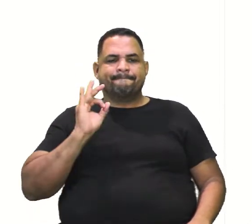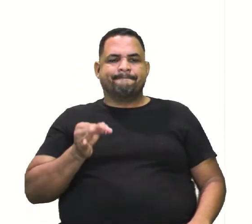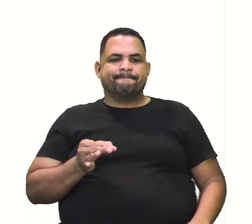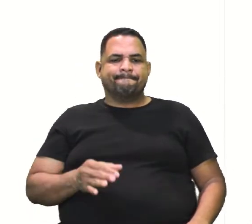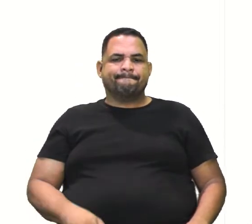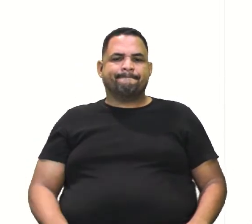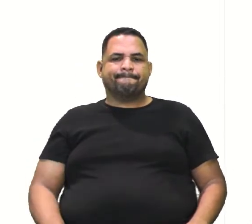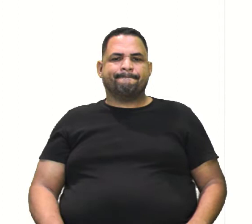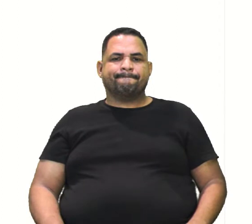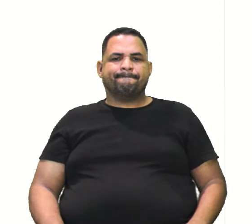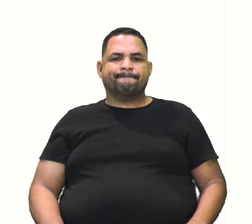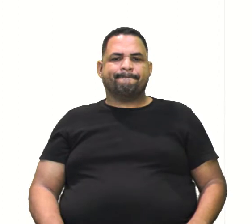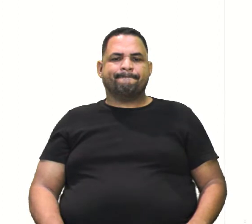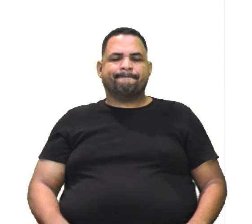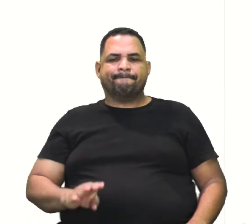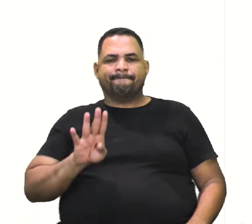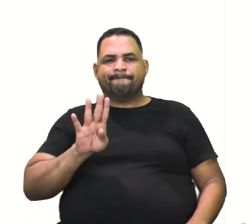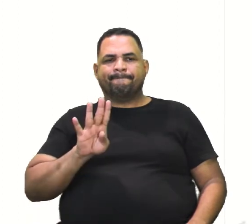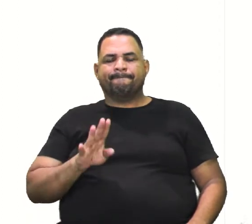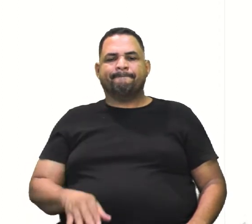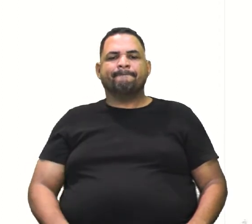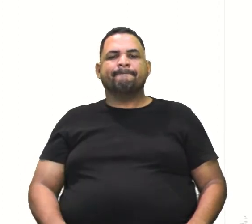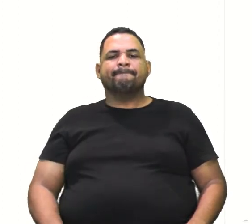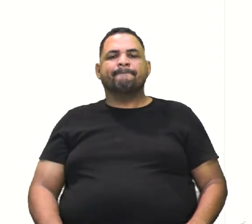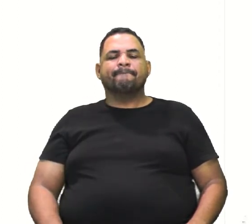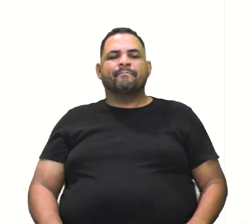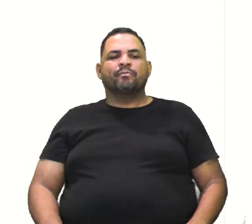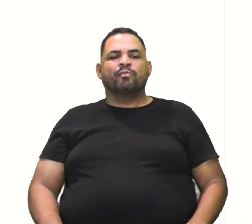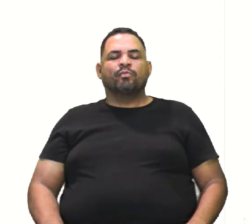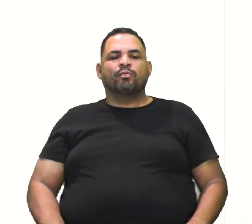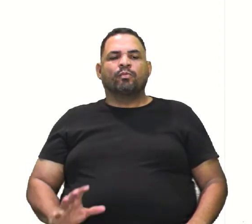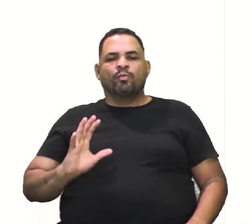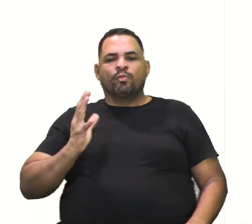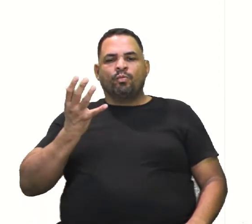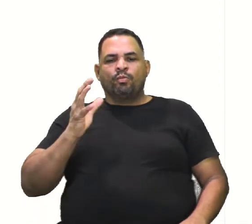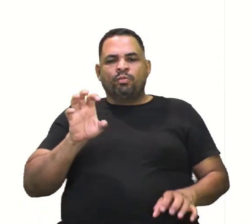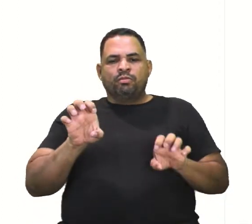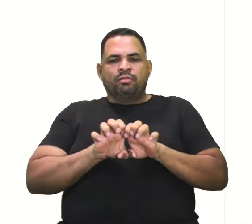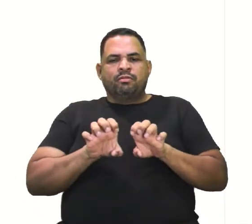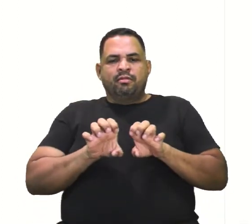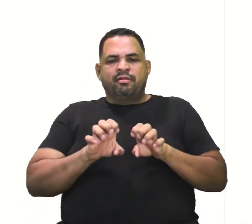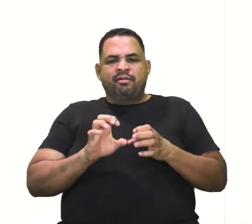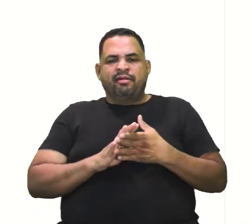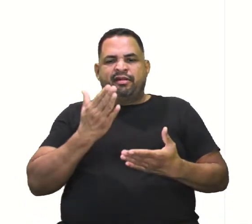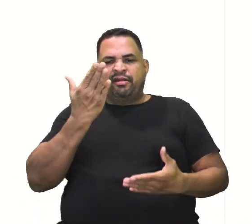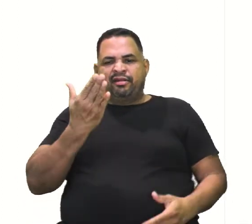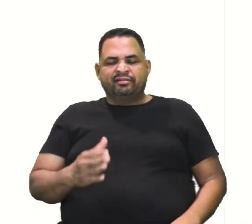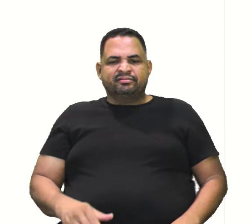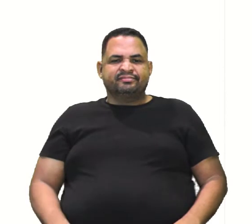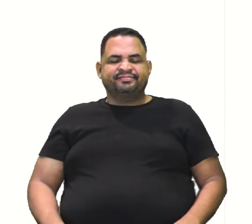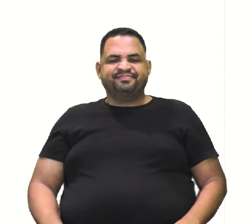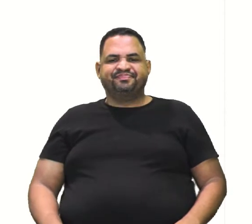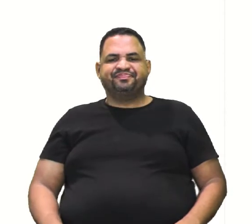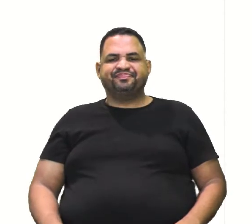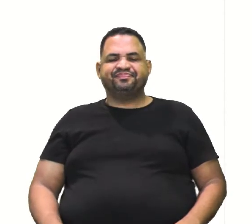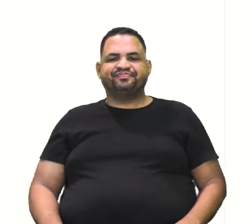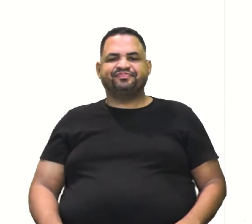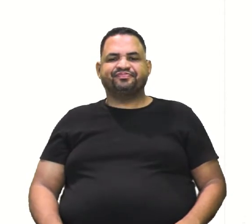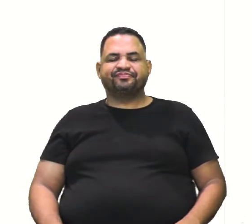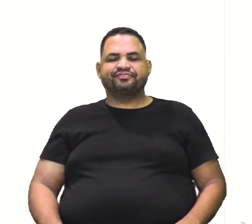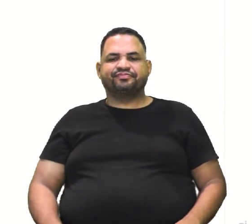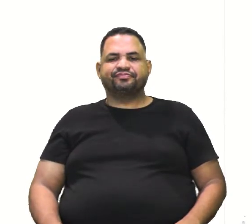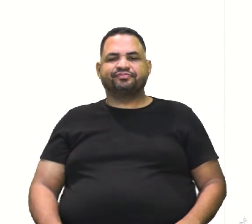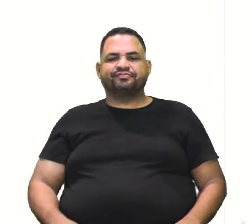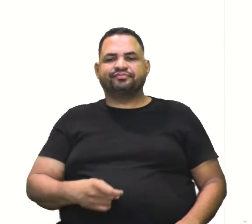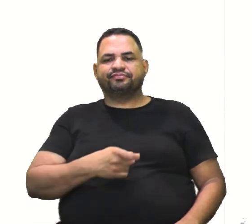Certo? Certo. Agora vamos de letra B. Ó, que a gente está resolvendo as equações, só que sempre observando o conjunto em questão, tá? Vamos lá,